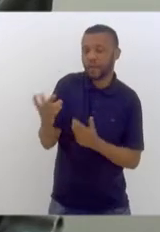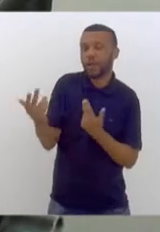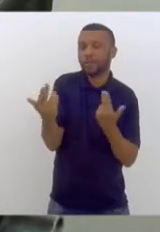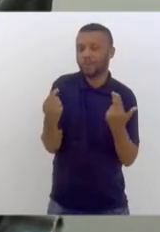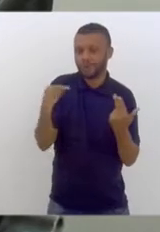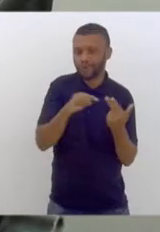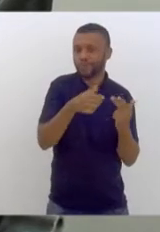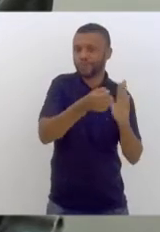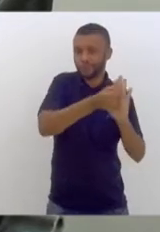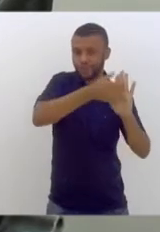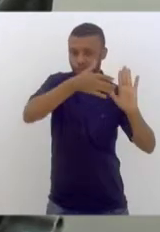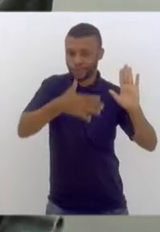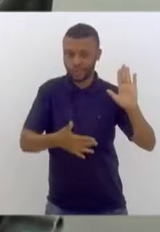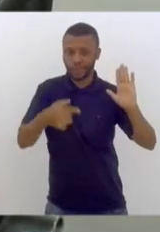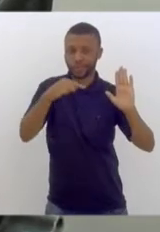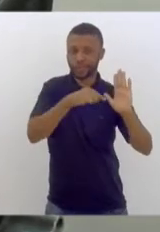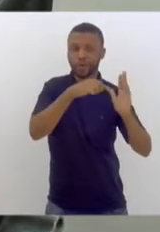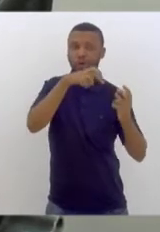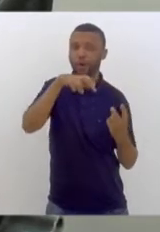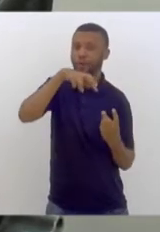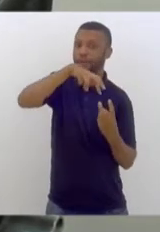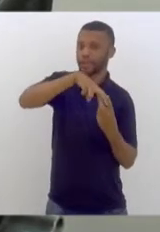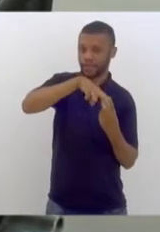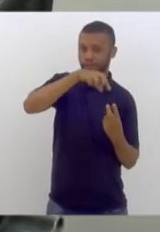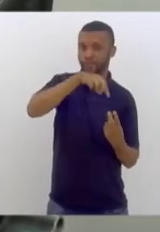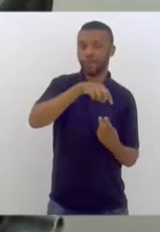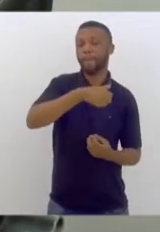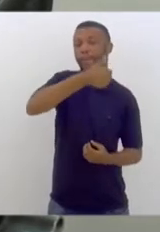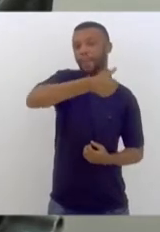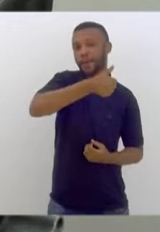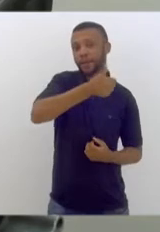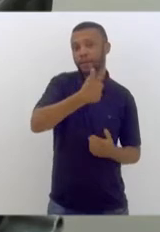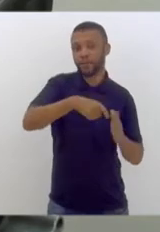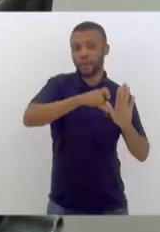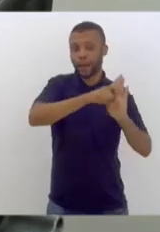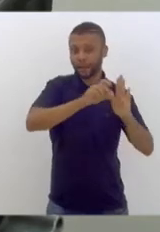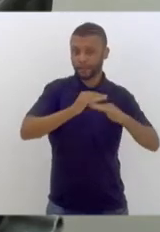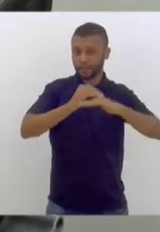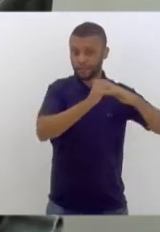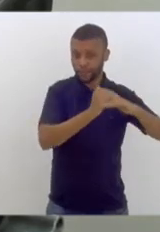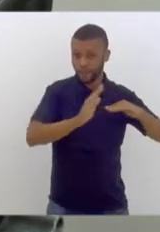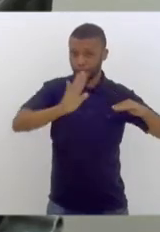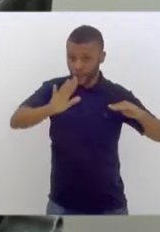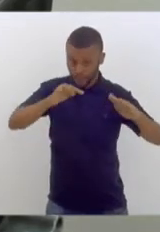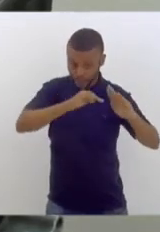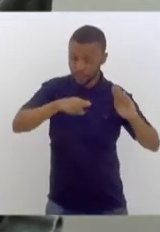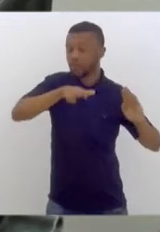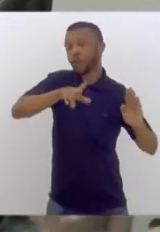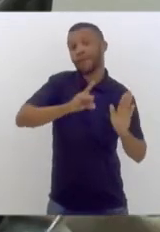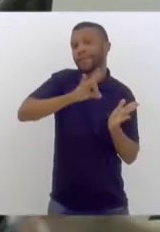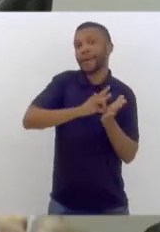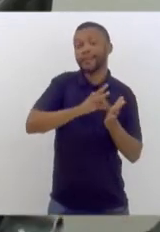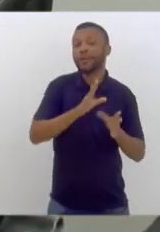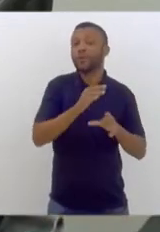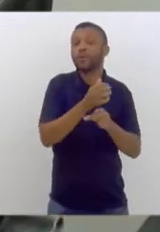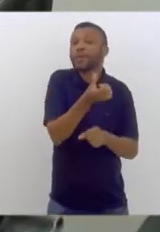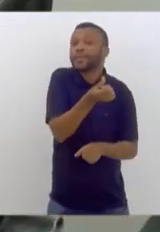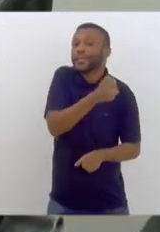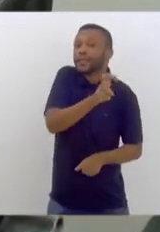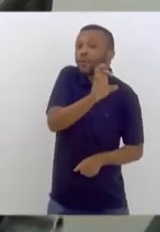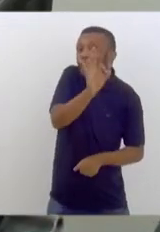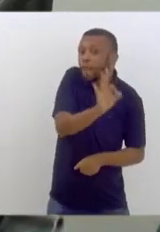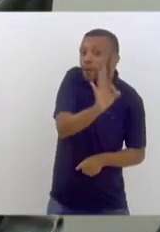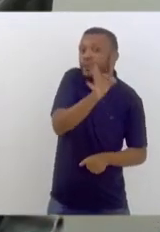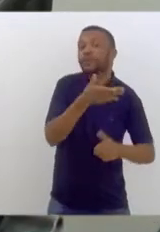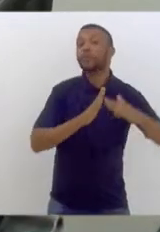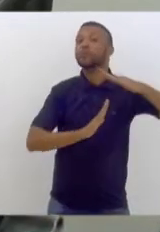parágrafo único. O inciso 1º do parágrafo único não preconiza isso, é 65% no